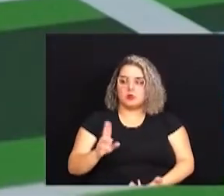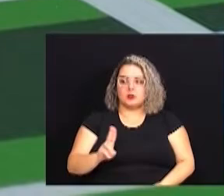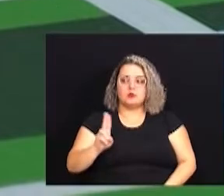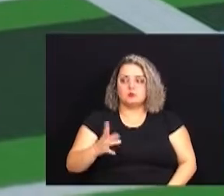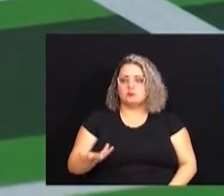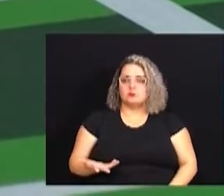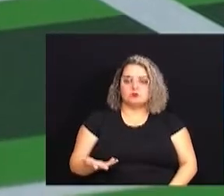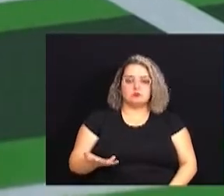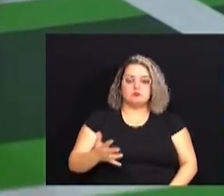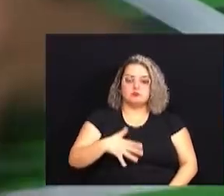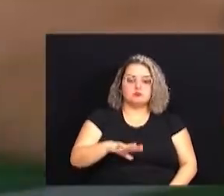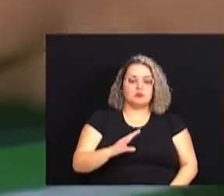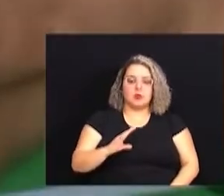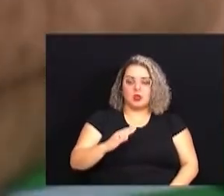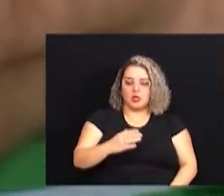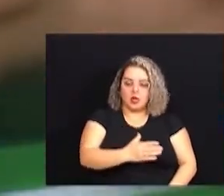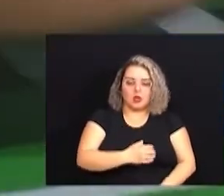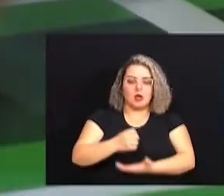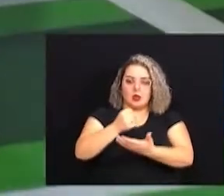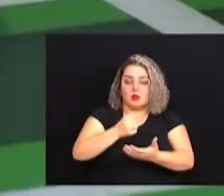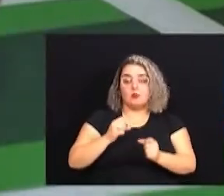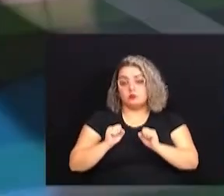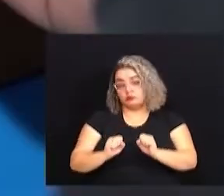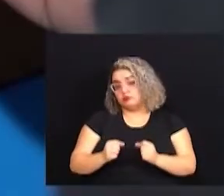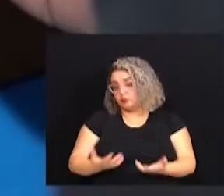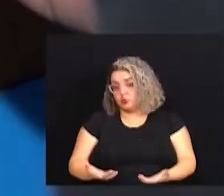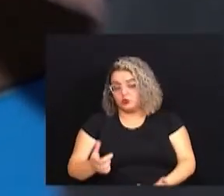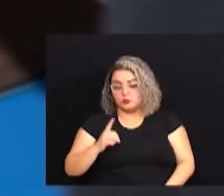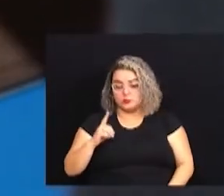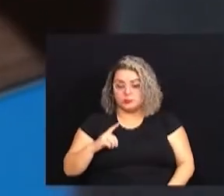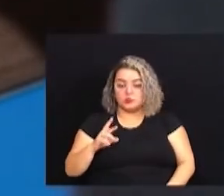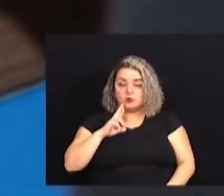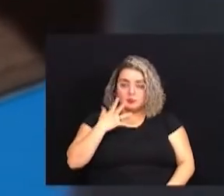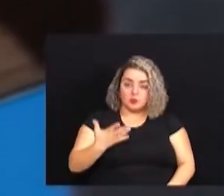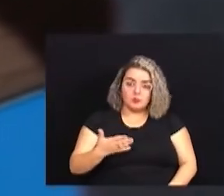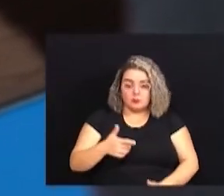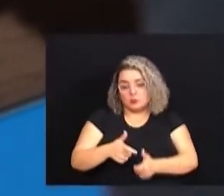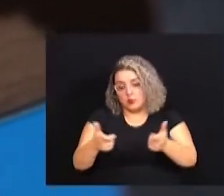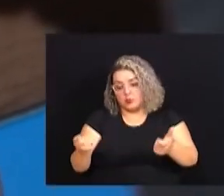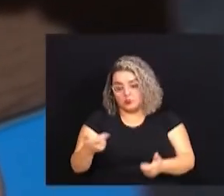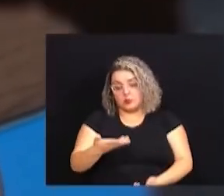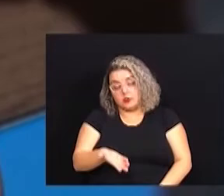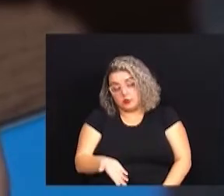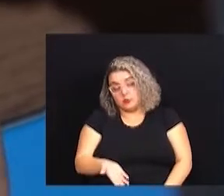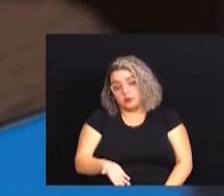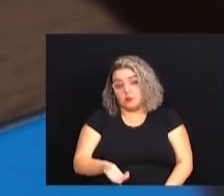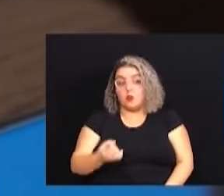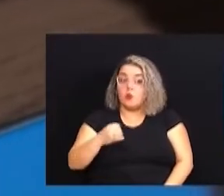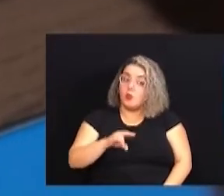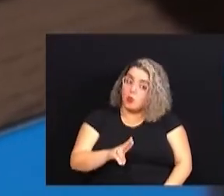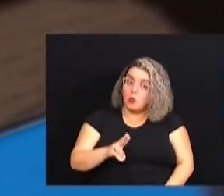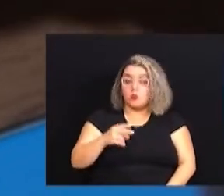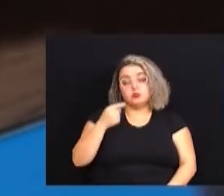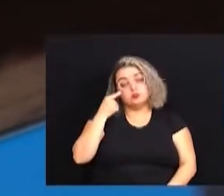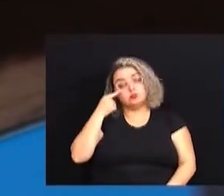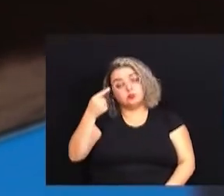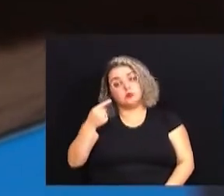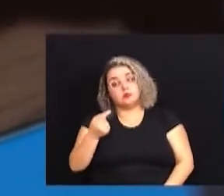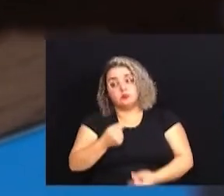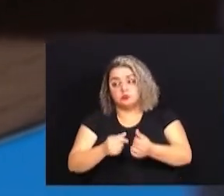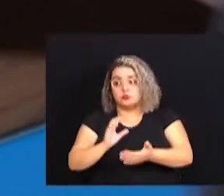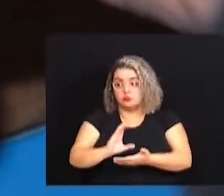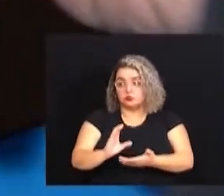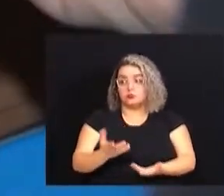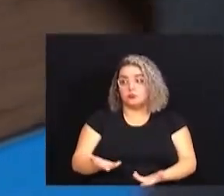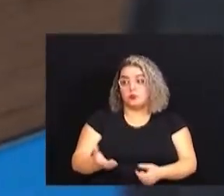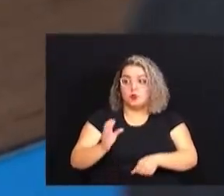exemplo, você poderia aplicar isso no mercado de capitais e é possível você ter um retorno maior do que isso ainda. Ou se nós pensarmos